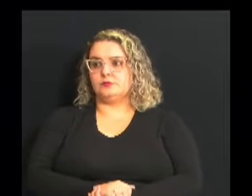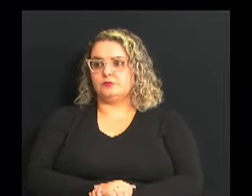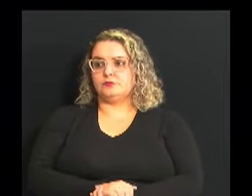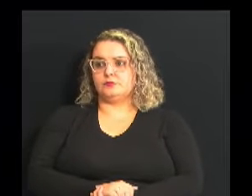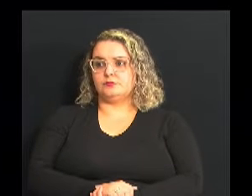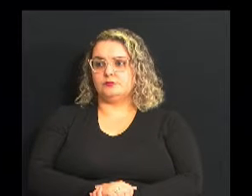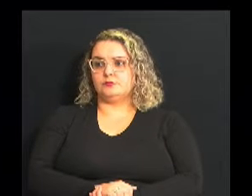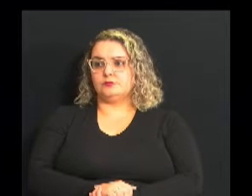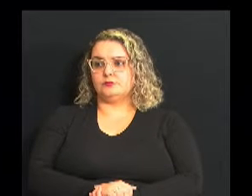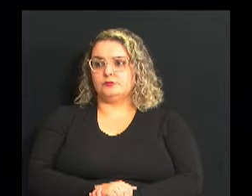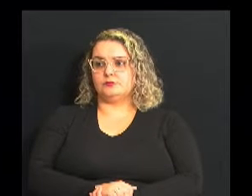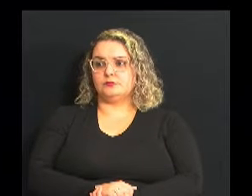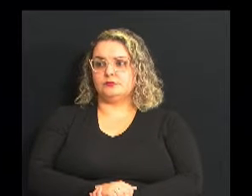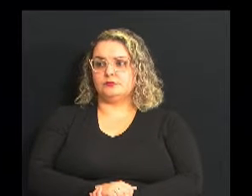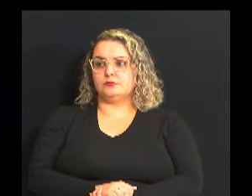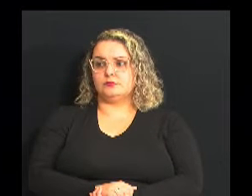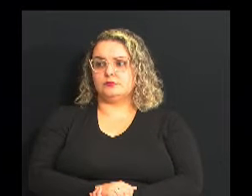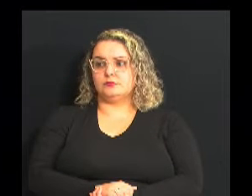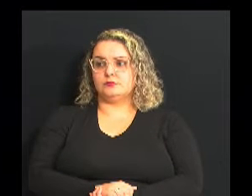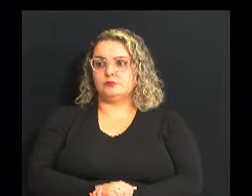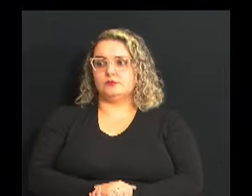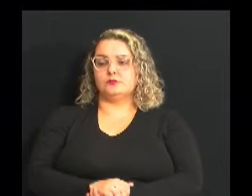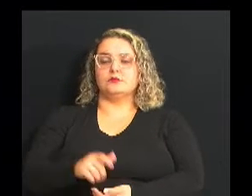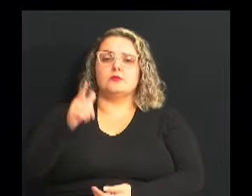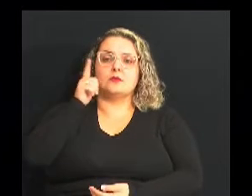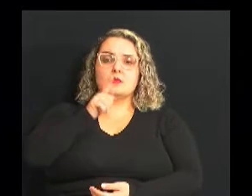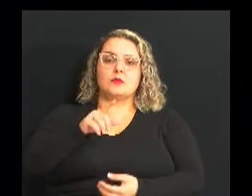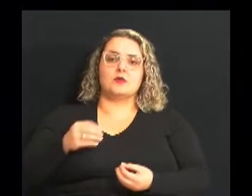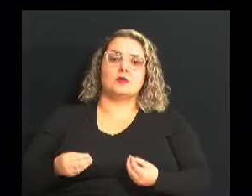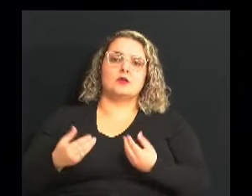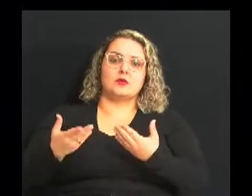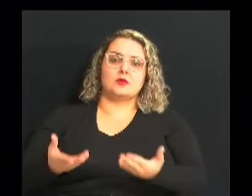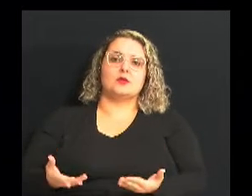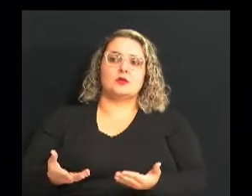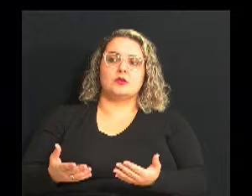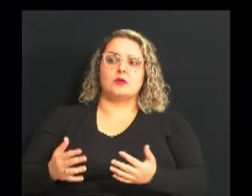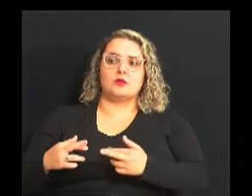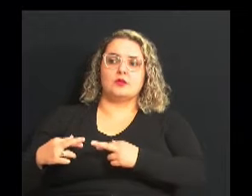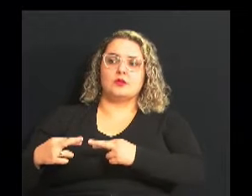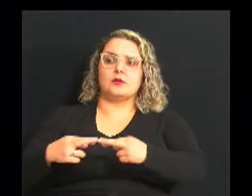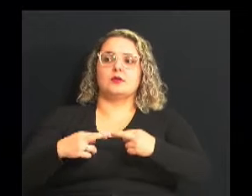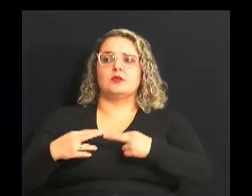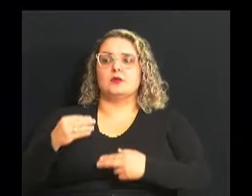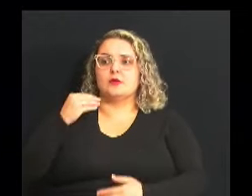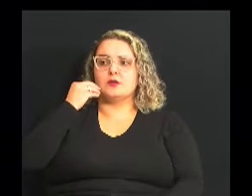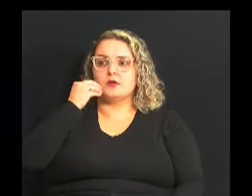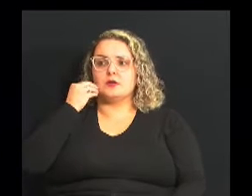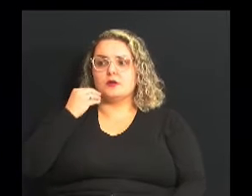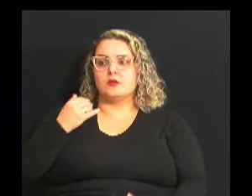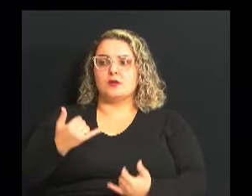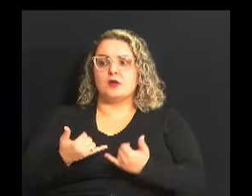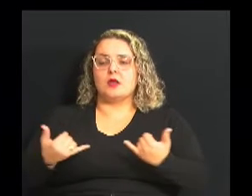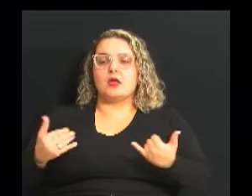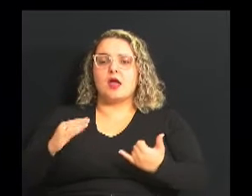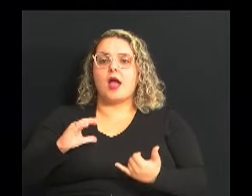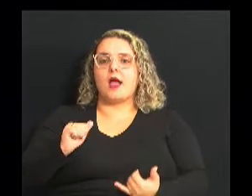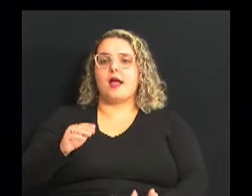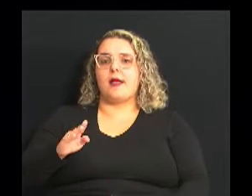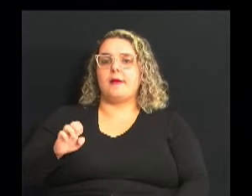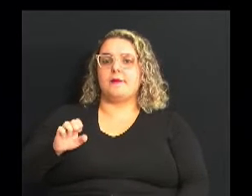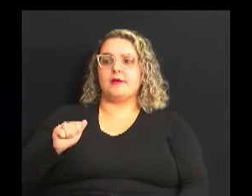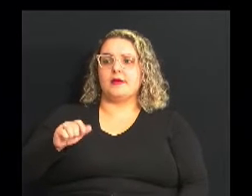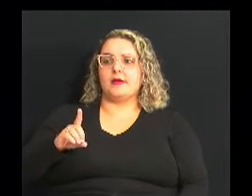Conseguir entregar ao usuário a mesma rede, a mesma experiência que ele tem na rede cabeada. Esse processo a gente